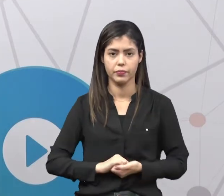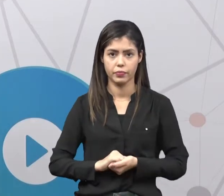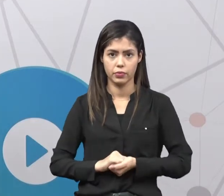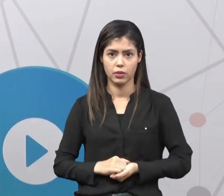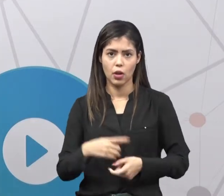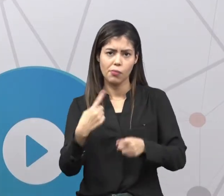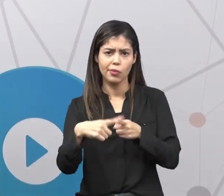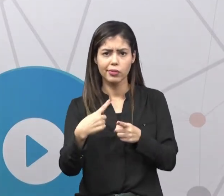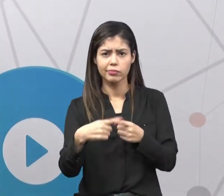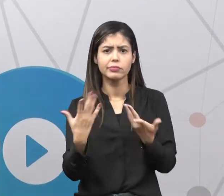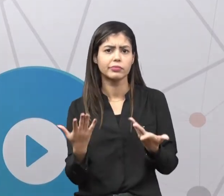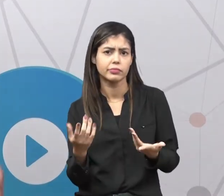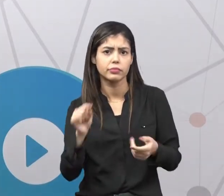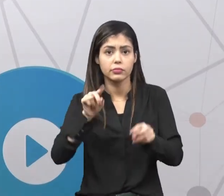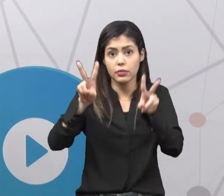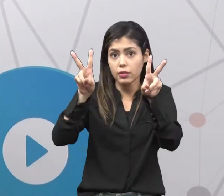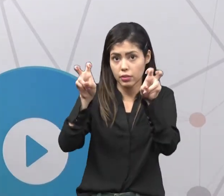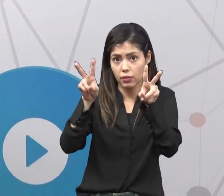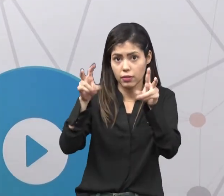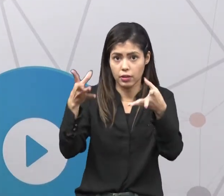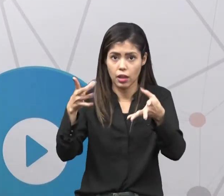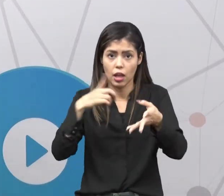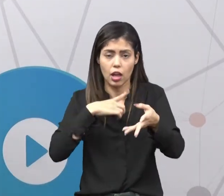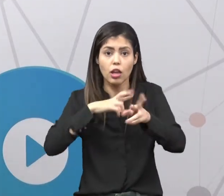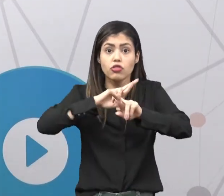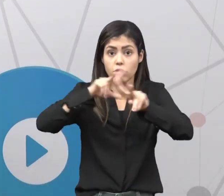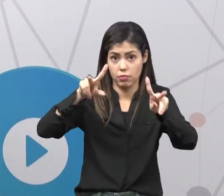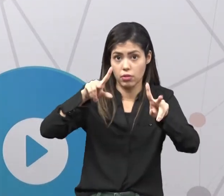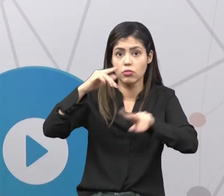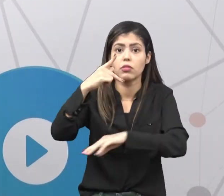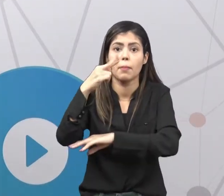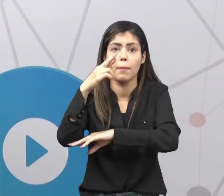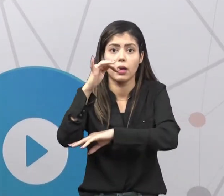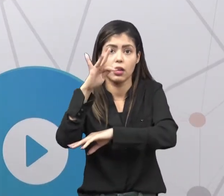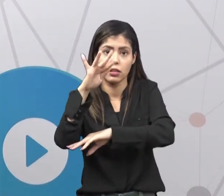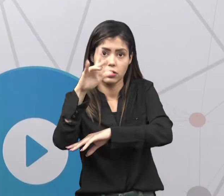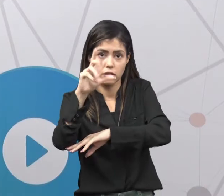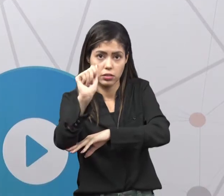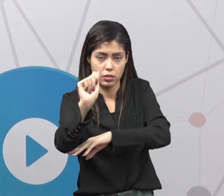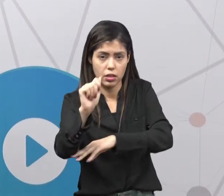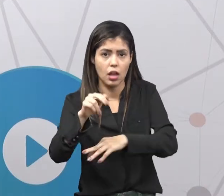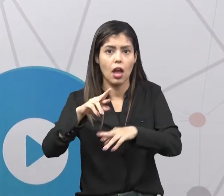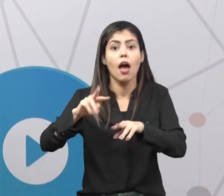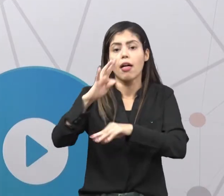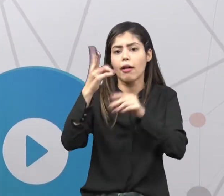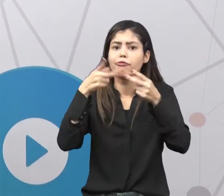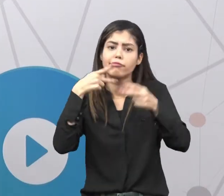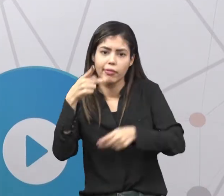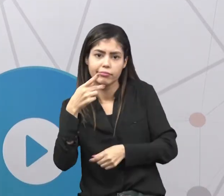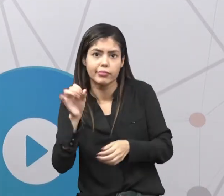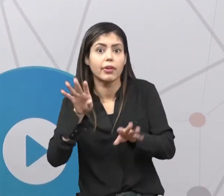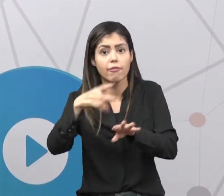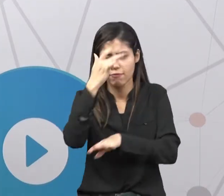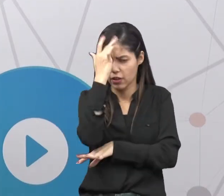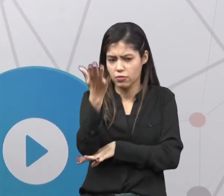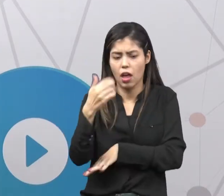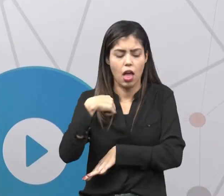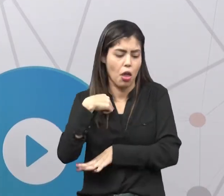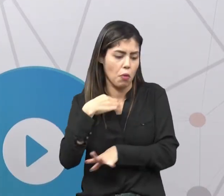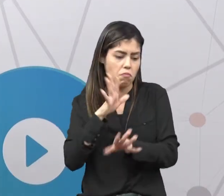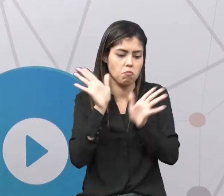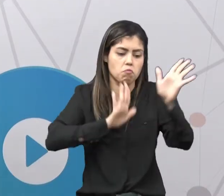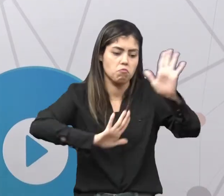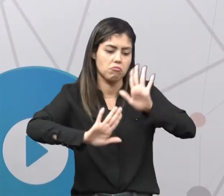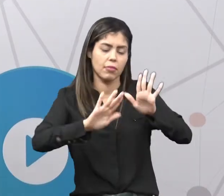né? Porque teoria, como já falei, é diferente de práticas, né? Na teoria é muito fácil você dizer eu vou preservar